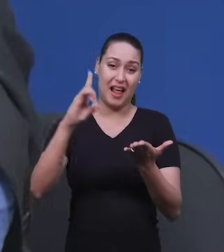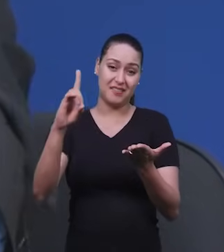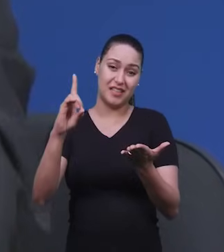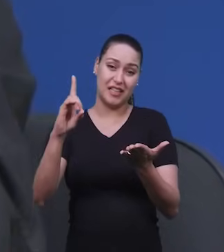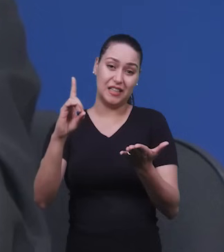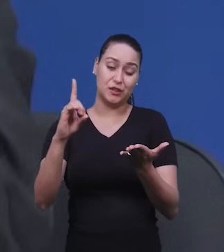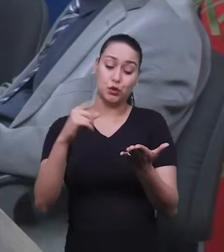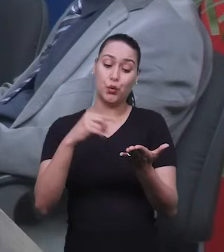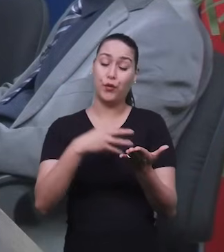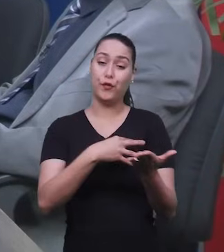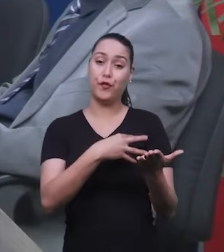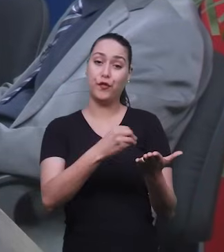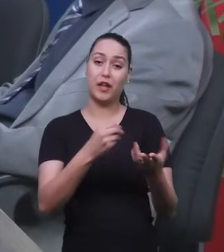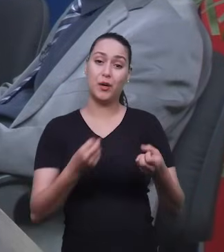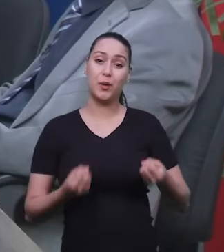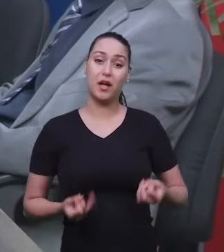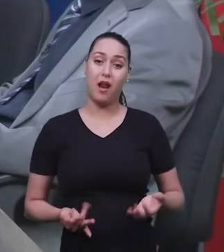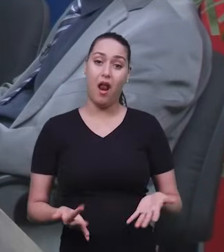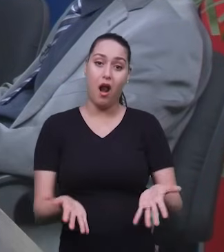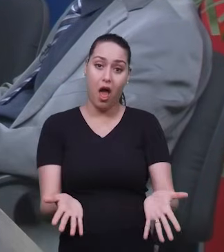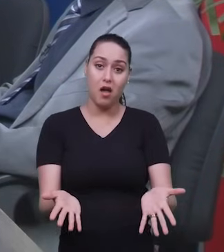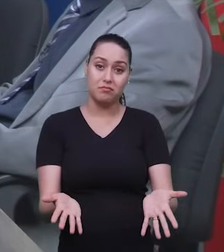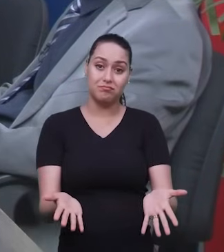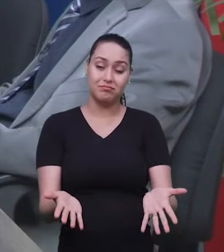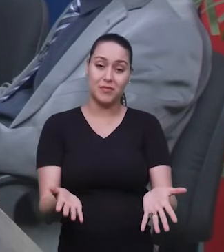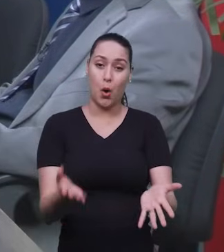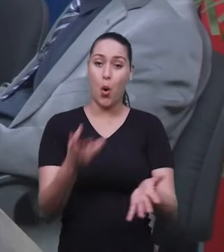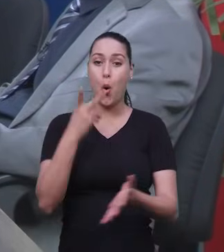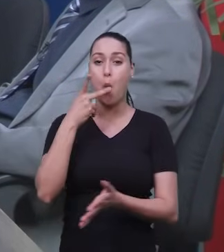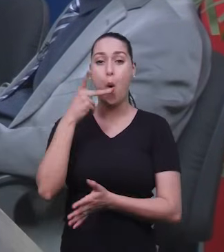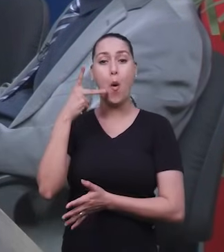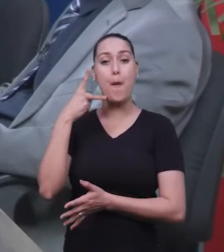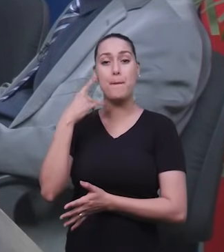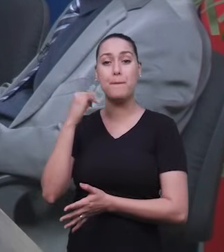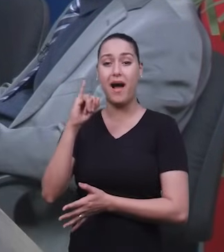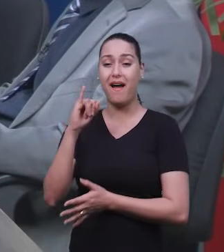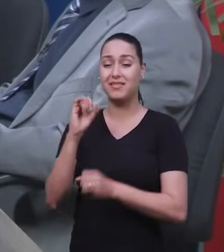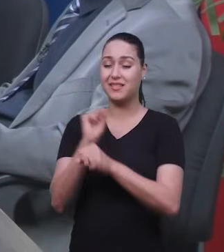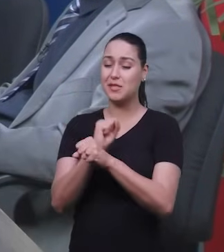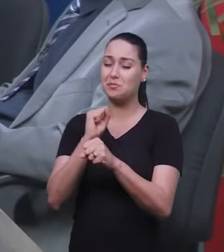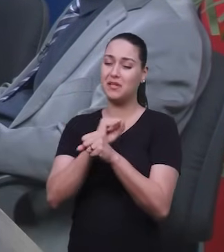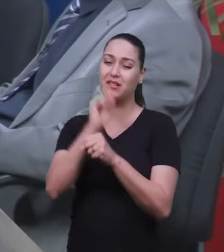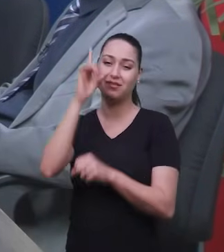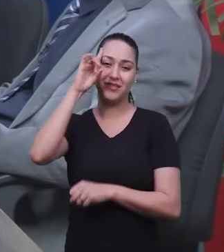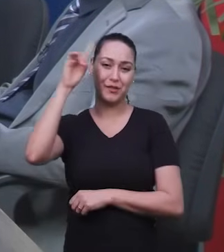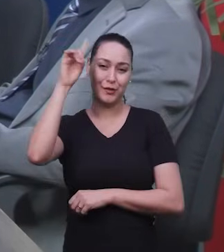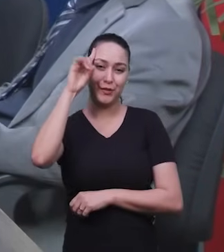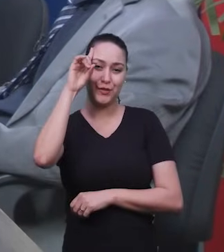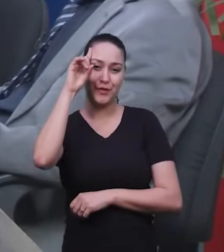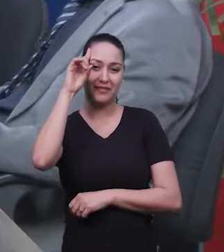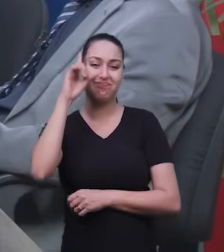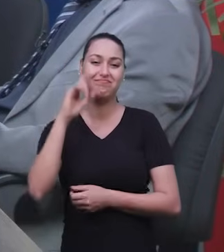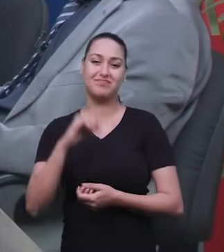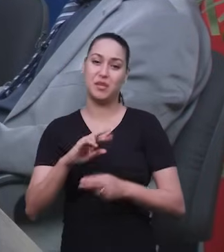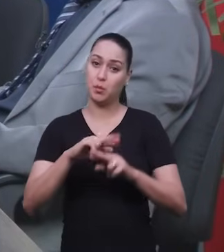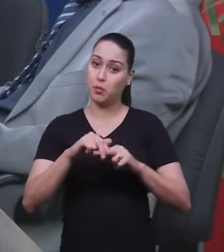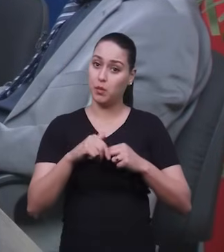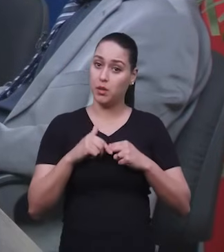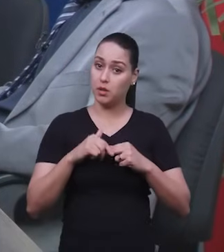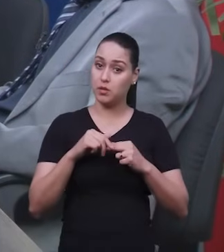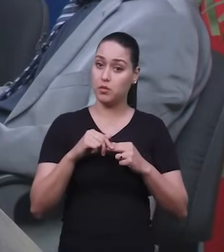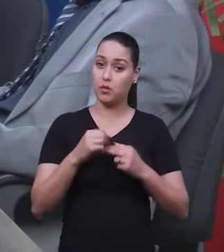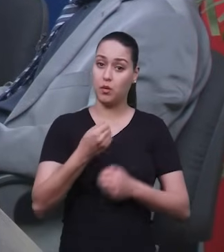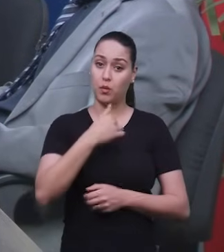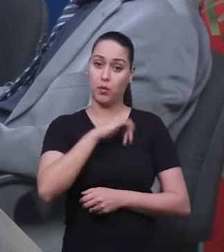esperando. Ele estava esperando todos os dias. Então fica essa palavra para aqueles